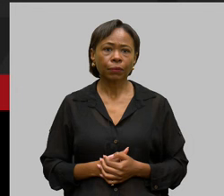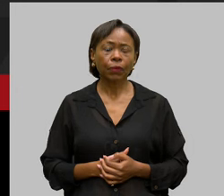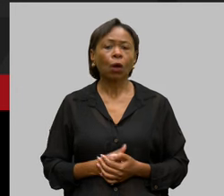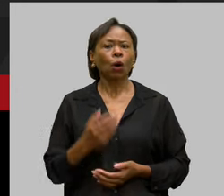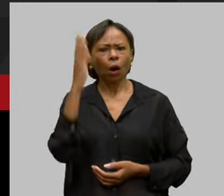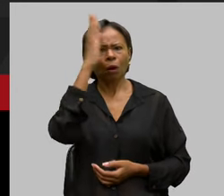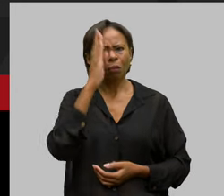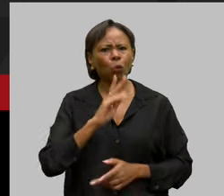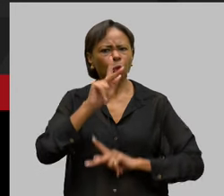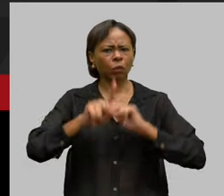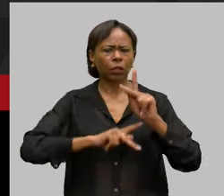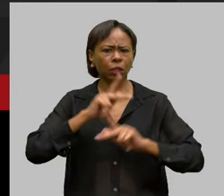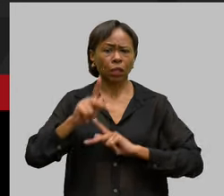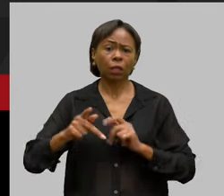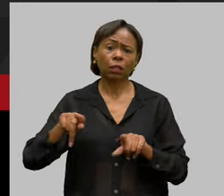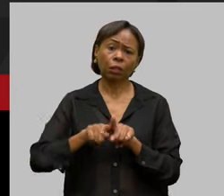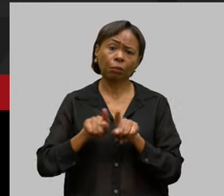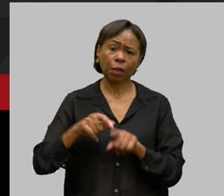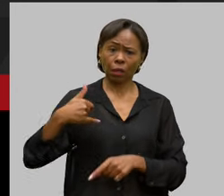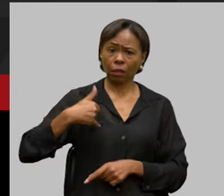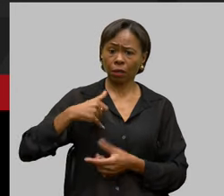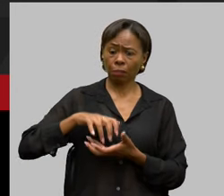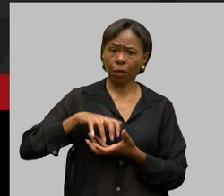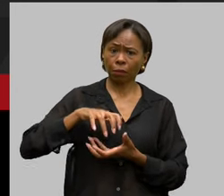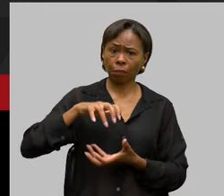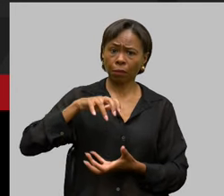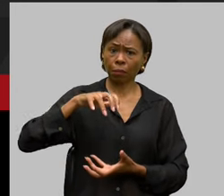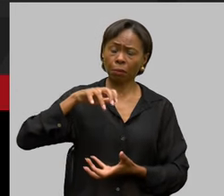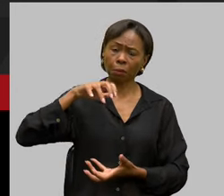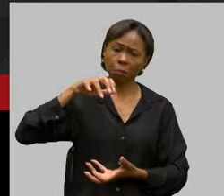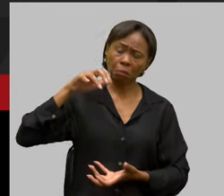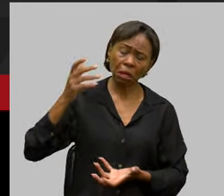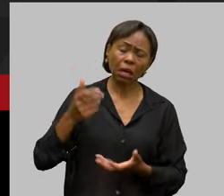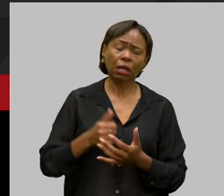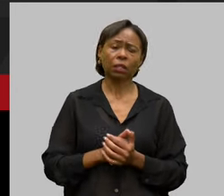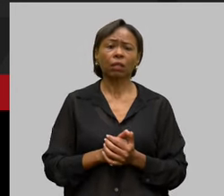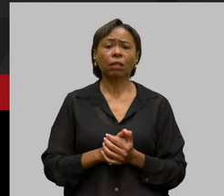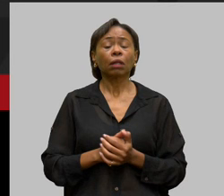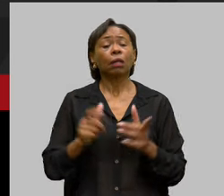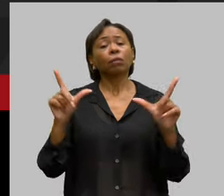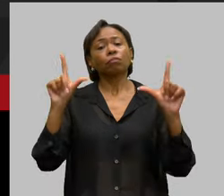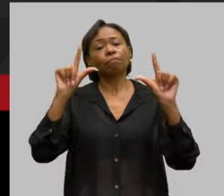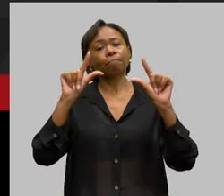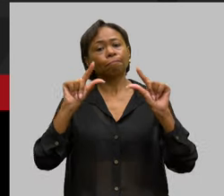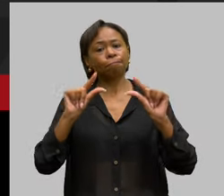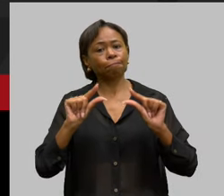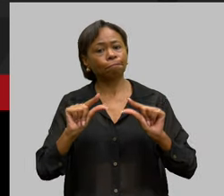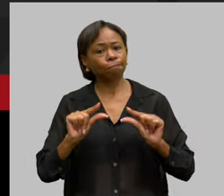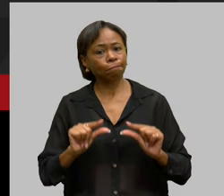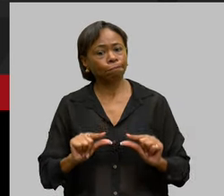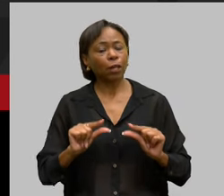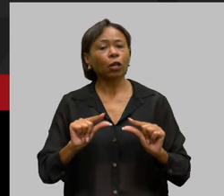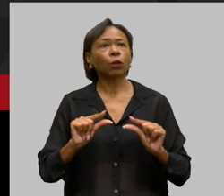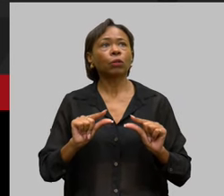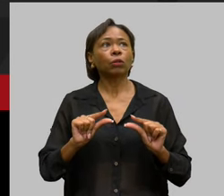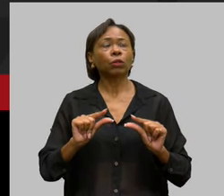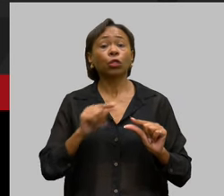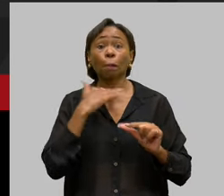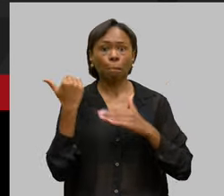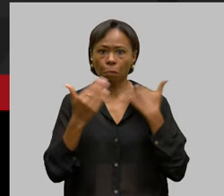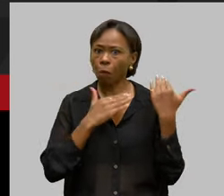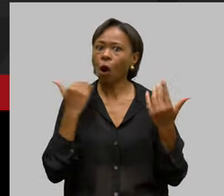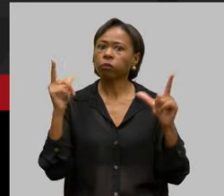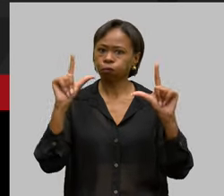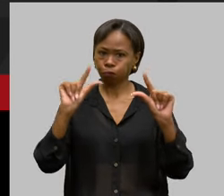envelhecimento né naturalmente por uma queda das taxas de fecundidade uma uma redução drástica também das taxas de de de mortalidade